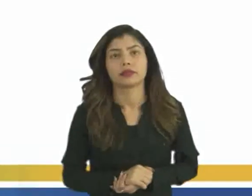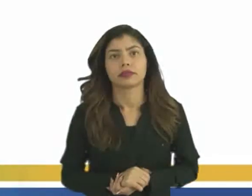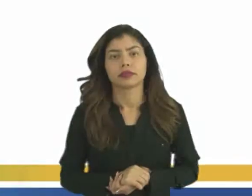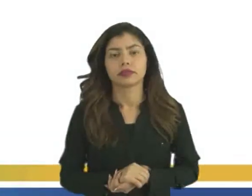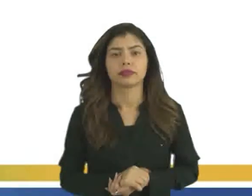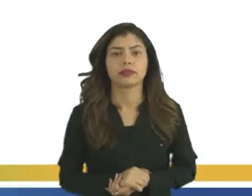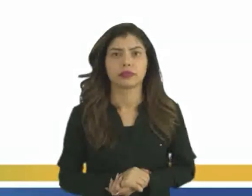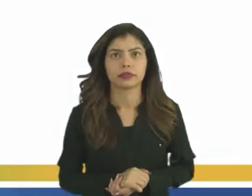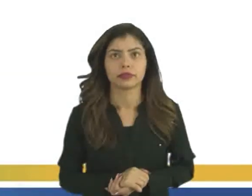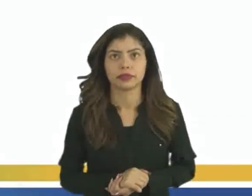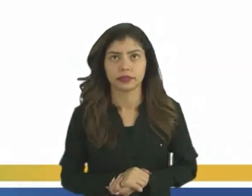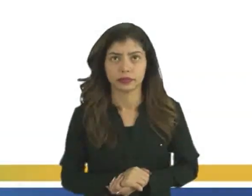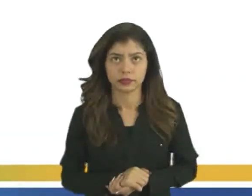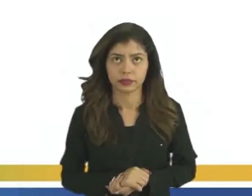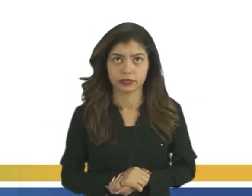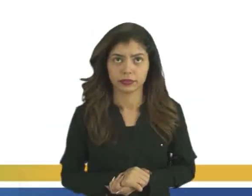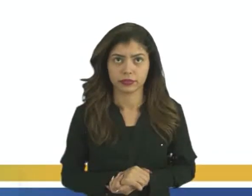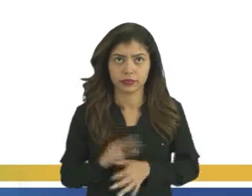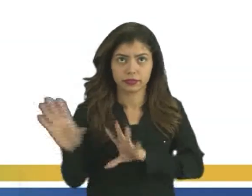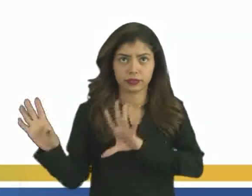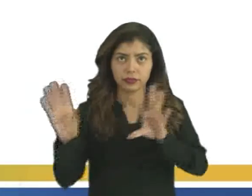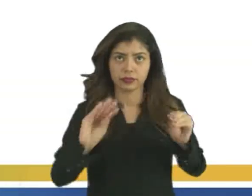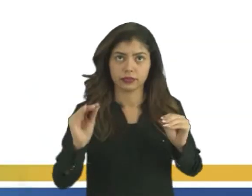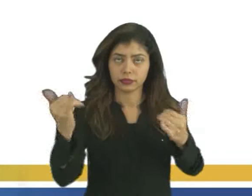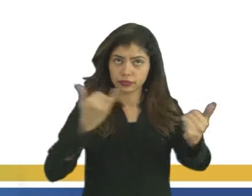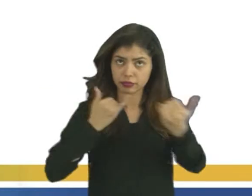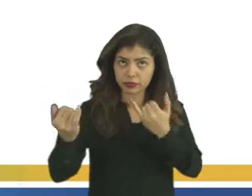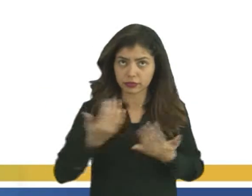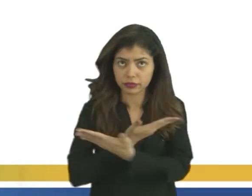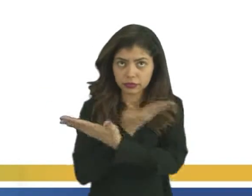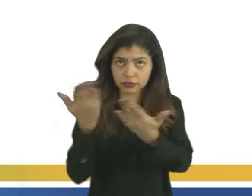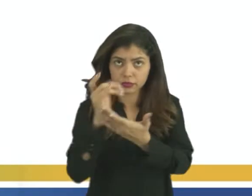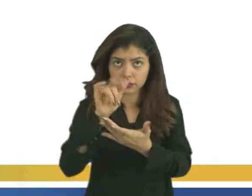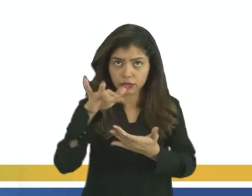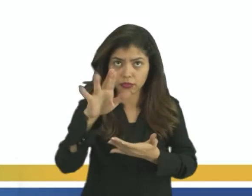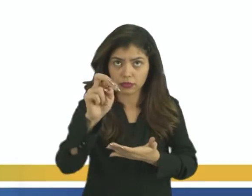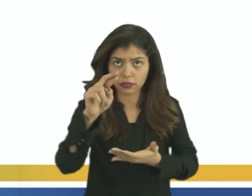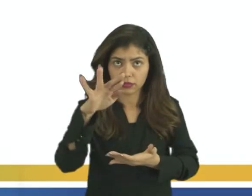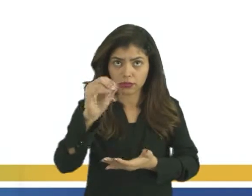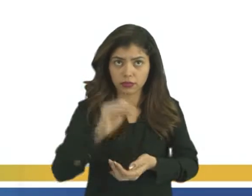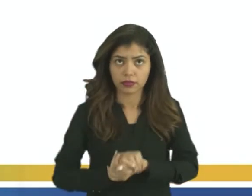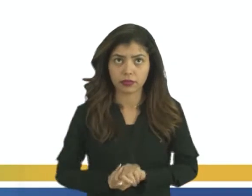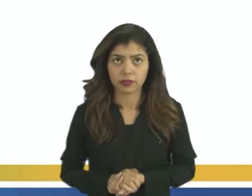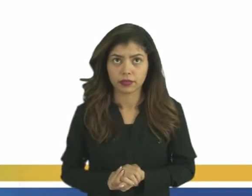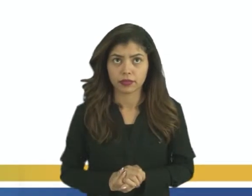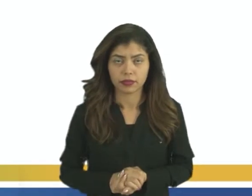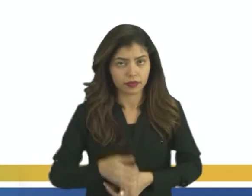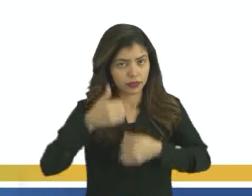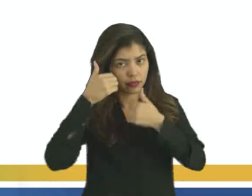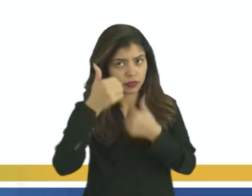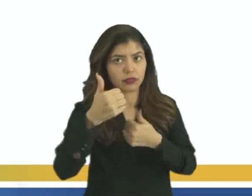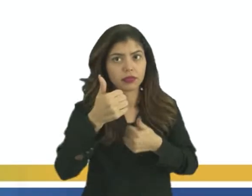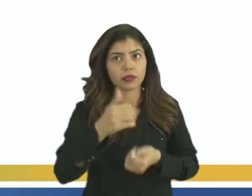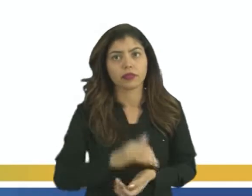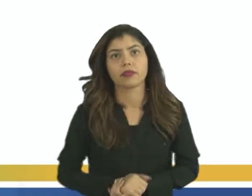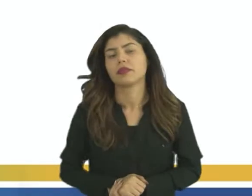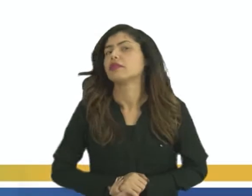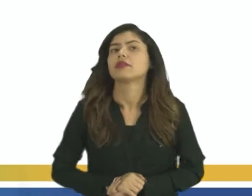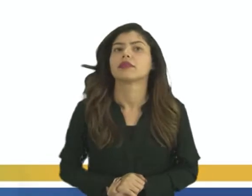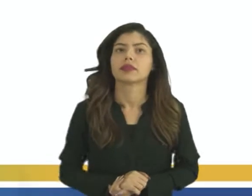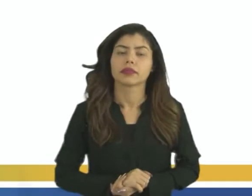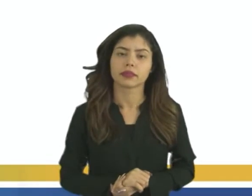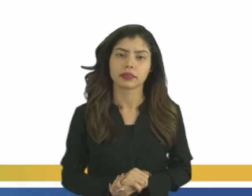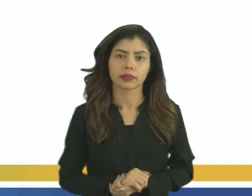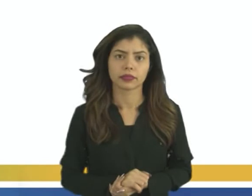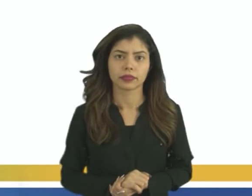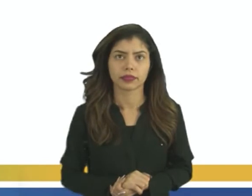Nerd Store, que trouxe as espetaculares luminárias nerds. Arrebente a parede do seu quarto com o Homem